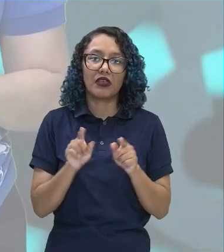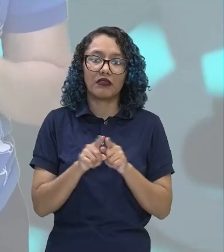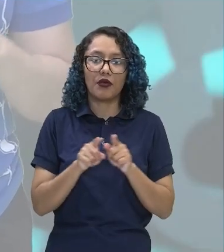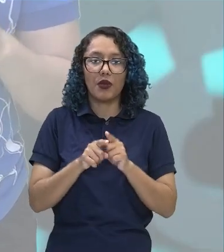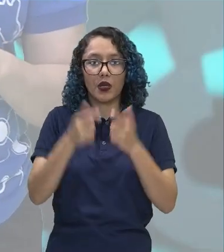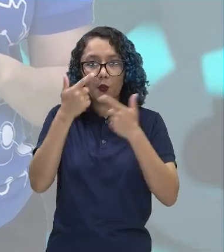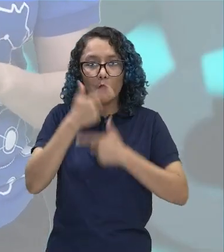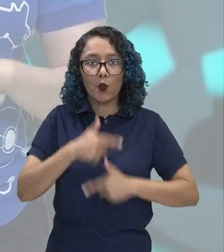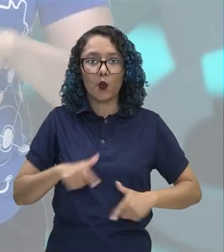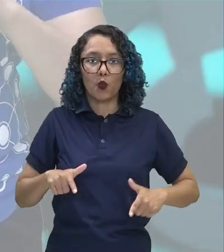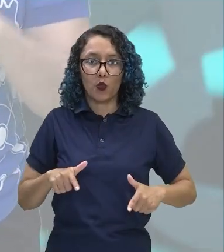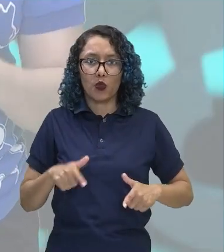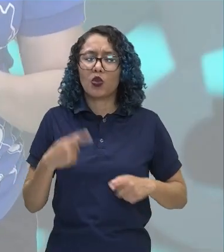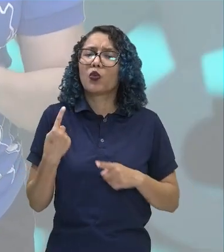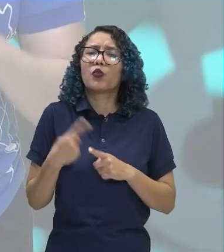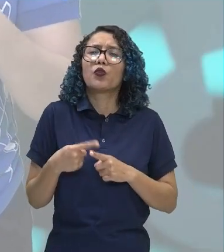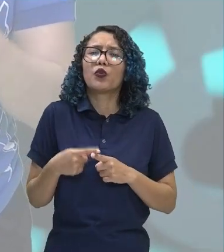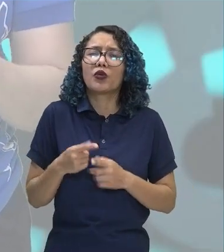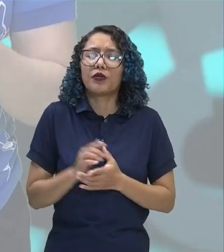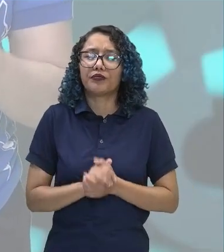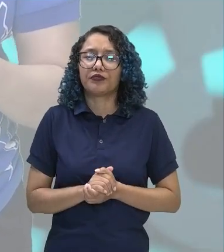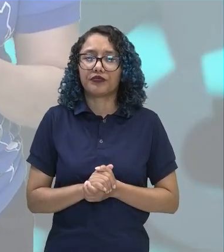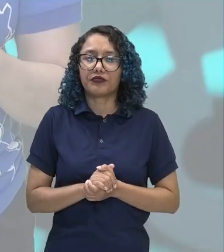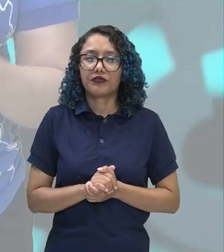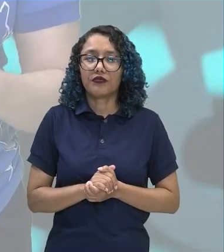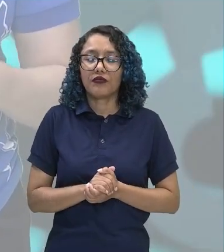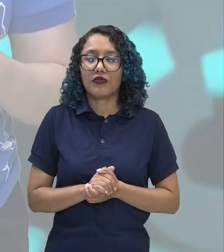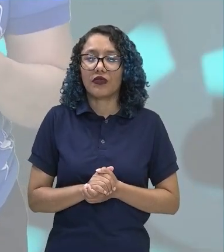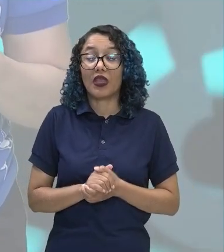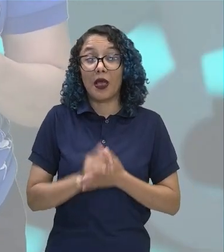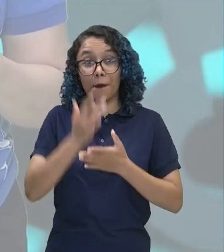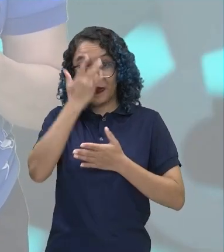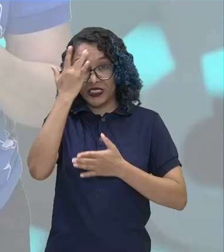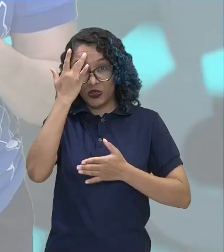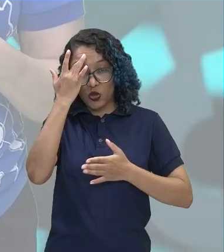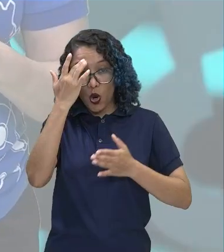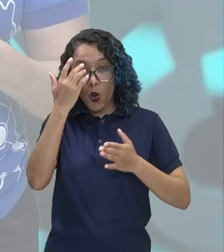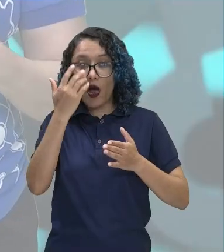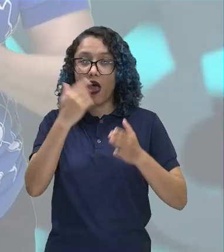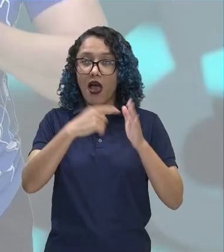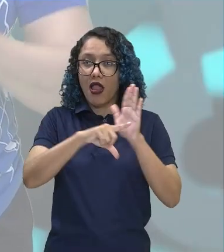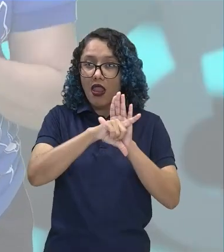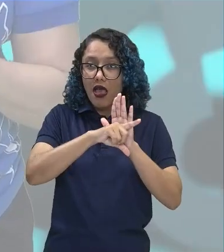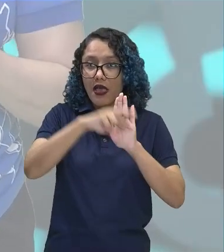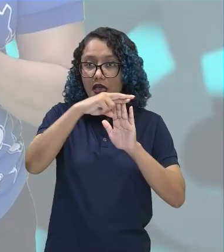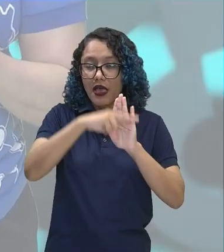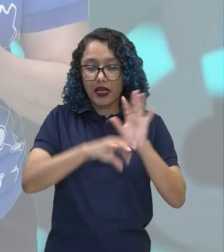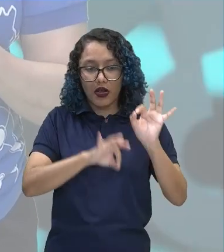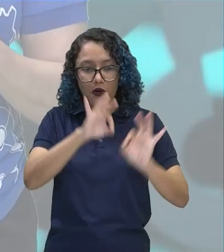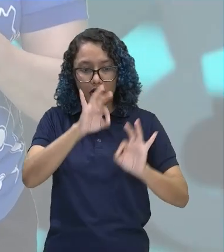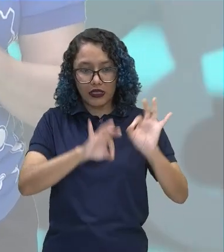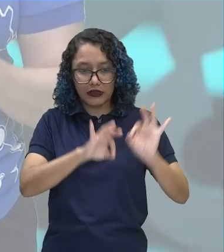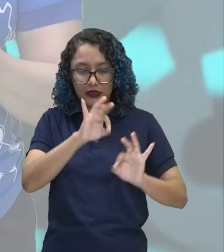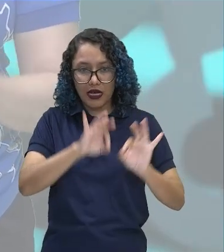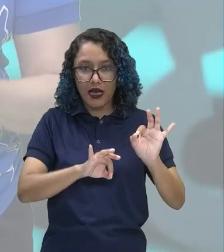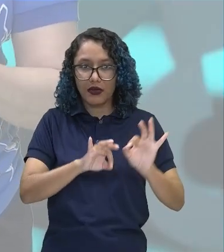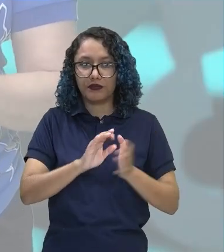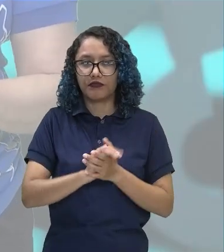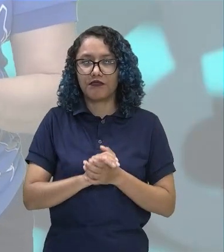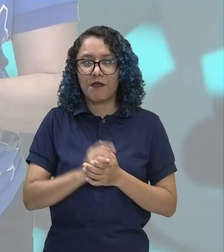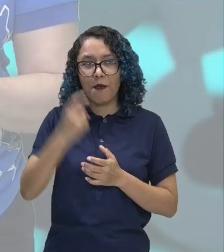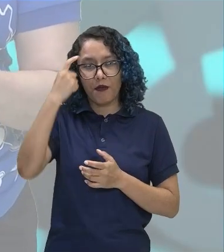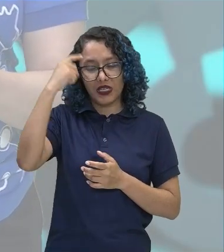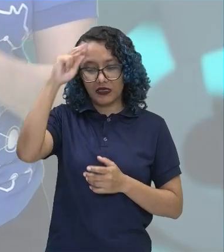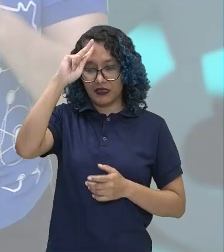Impessoalidade. Por quê? Quem faz as regras, as normas, não vai pensar em si. Olha, eu quero que